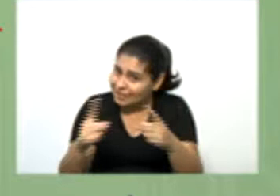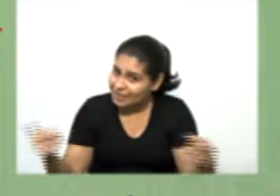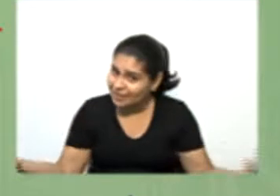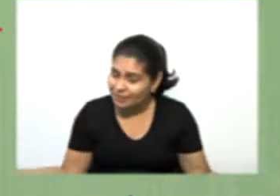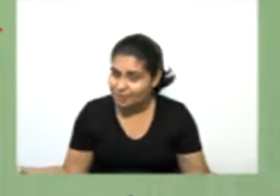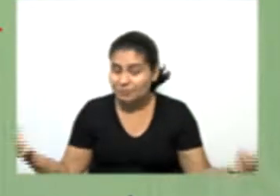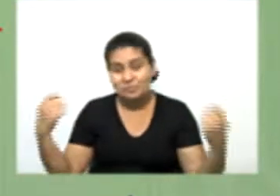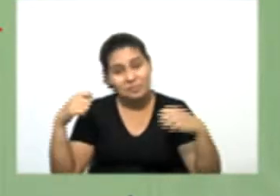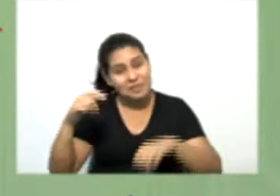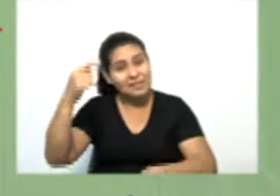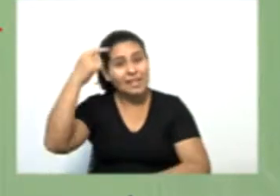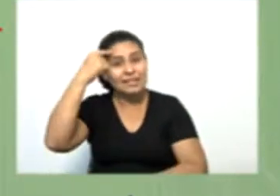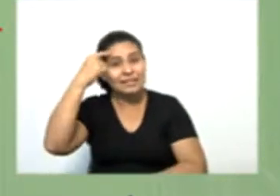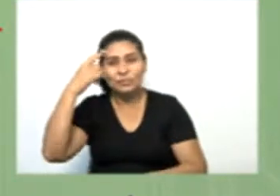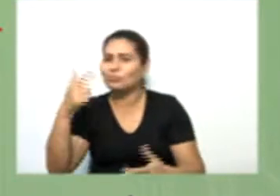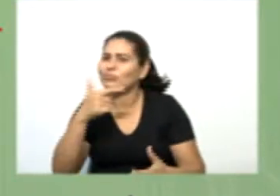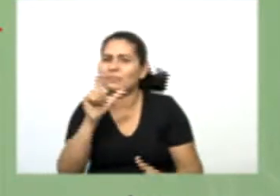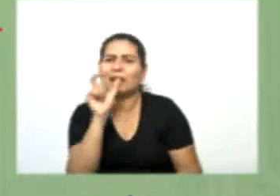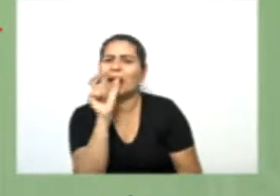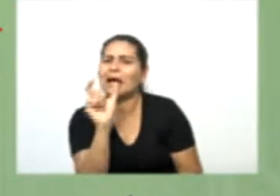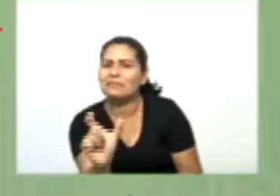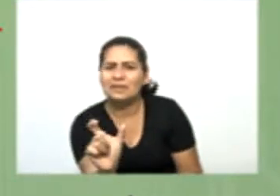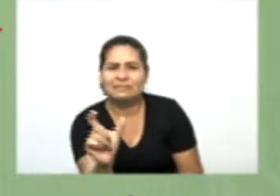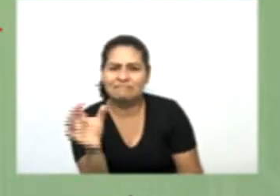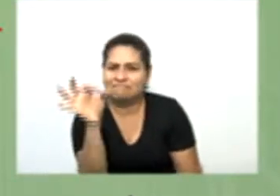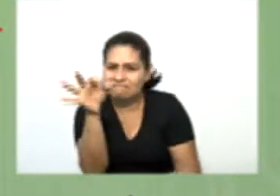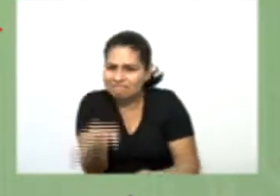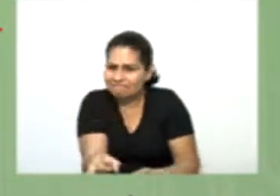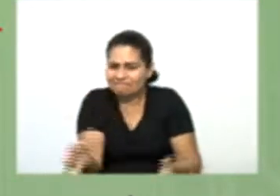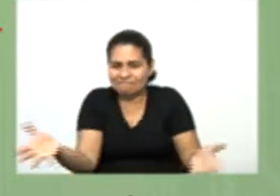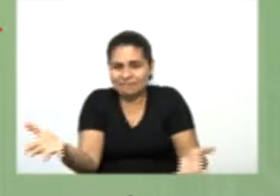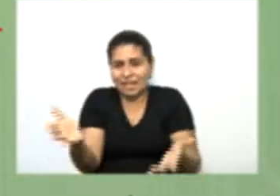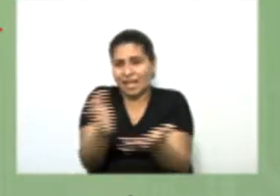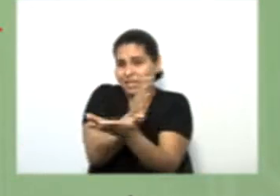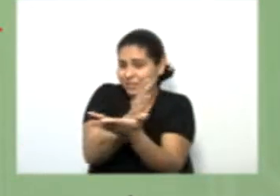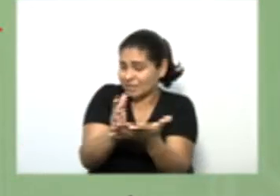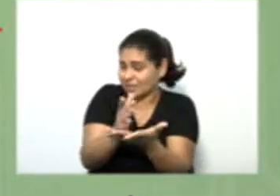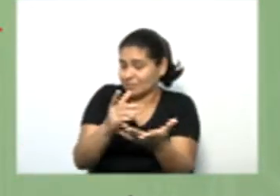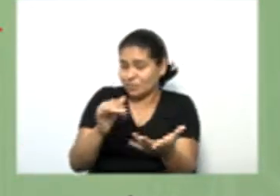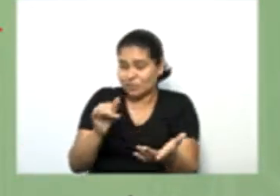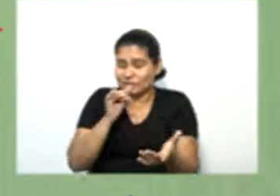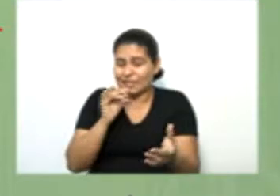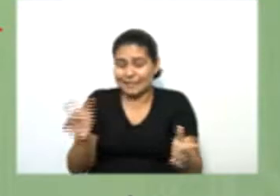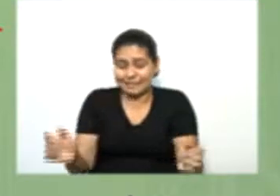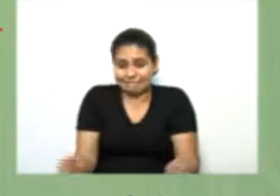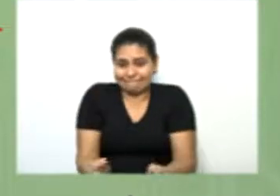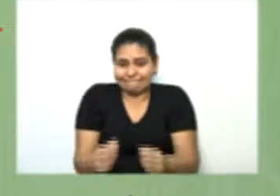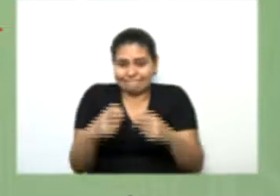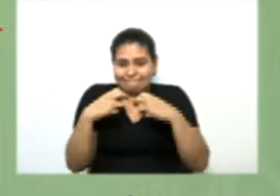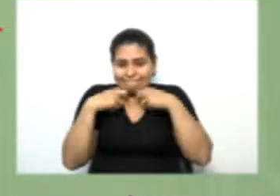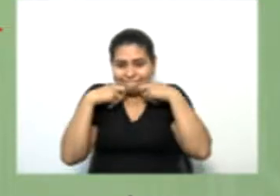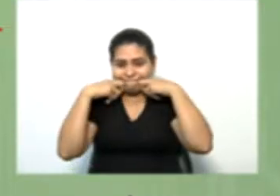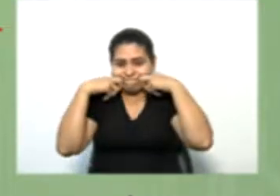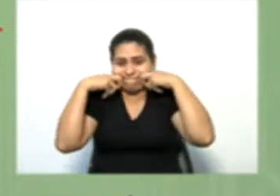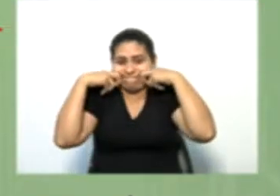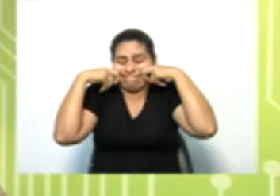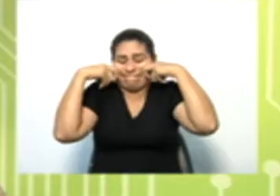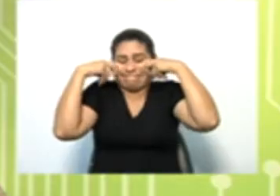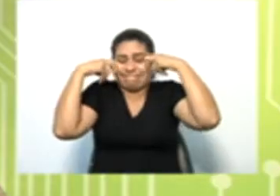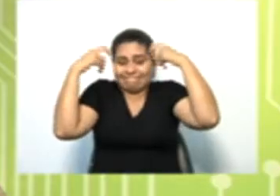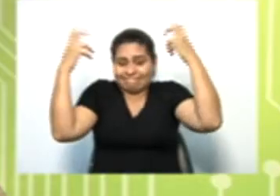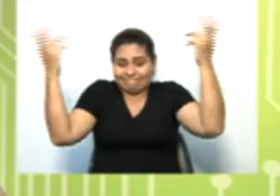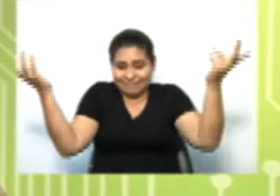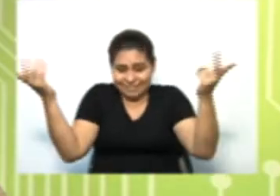lá, puxa vida, eu não tenho nem palavras para dizer, mas tudo bem. Você pode passar de saia justa. Você pode entrar numa situação